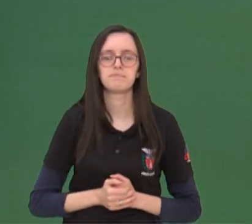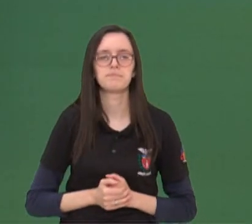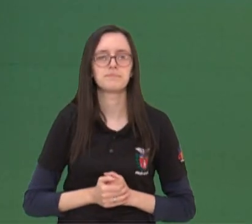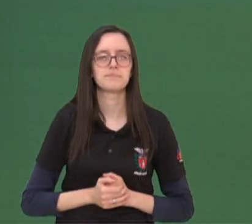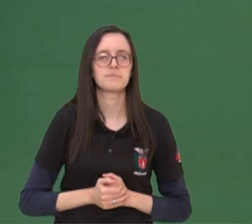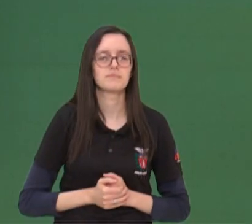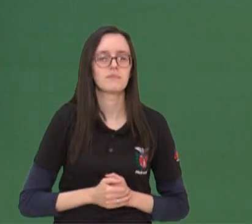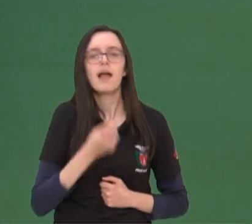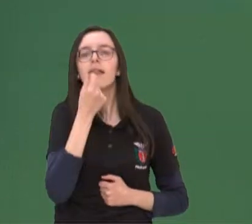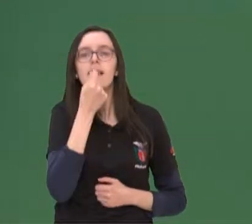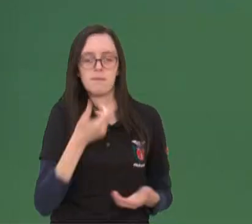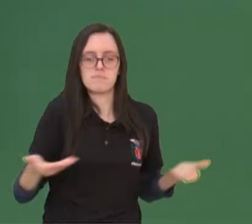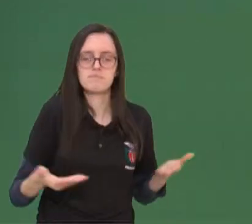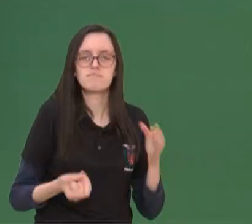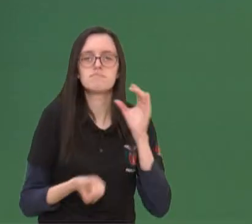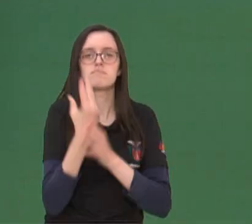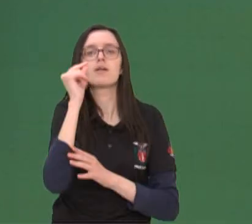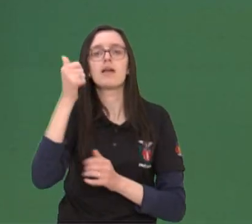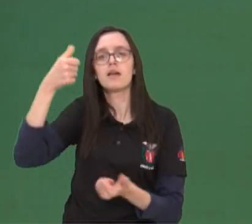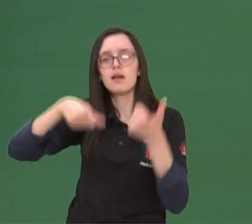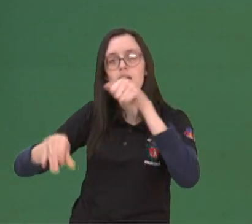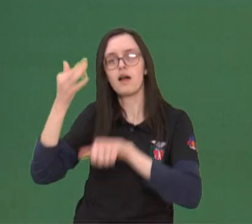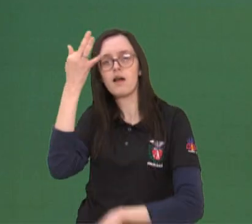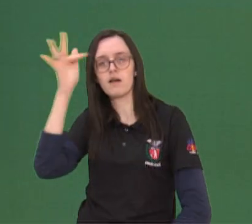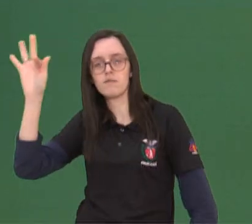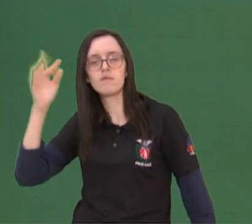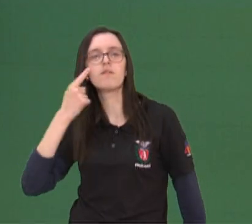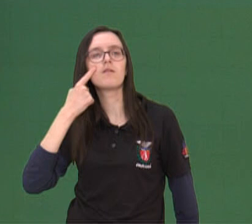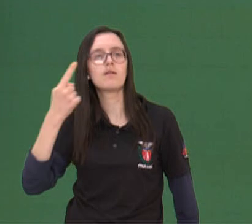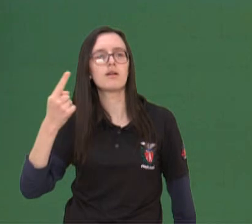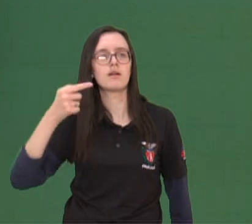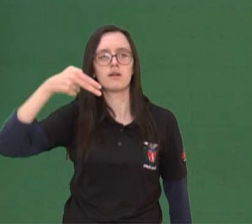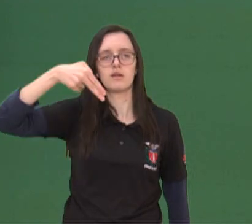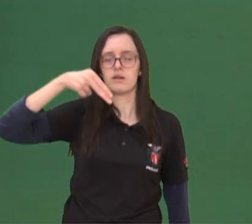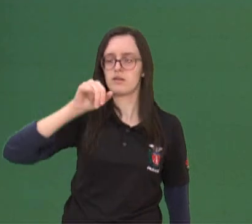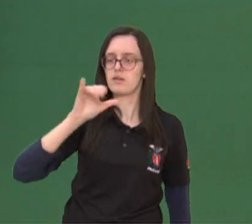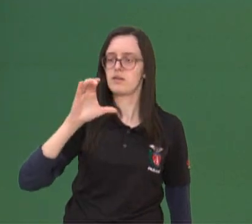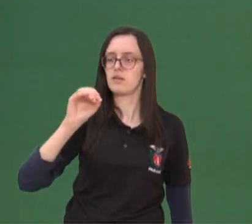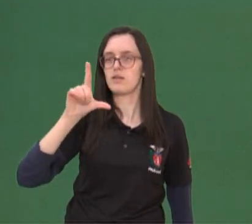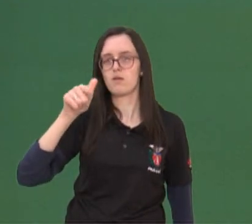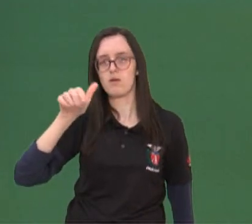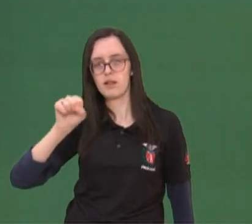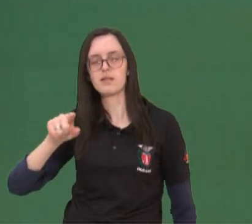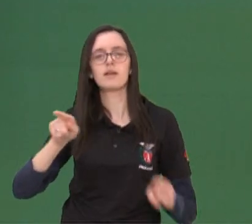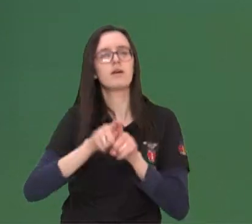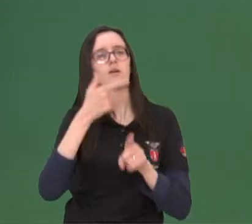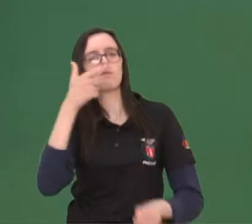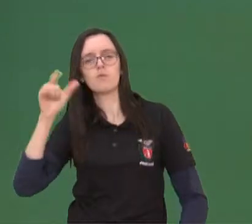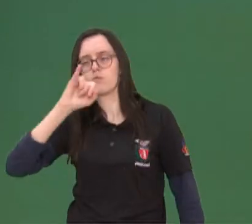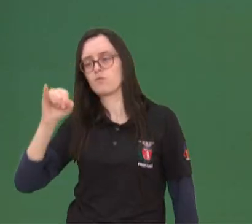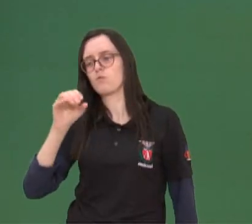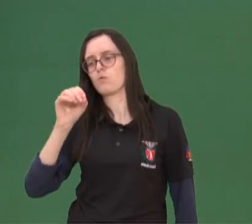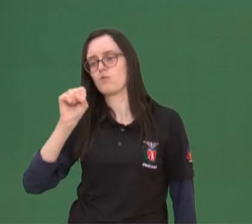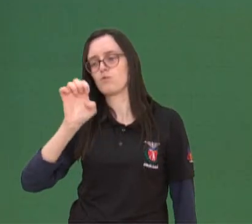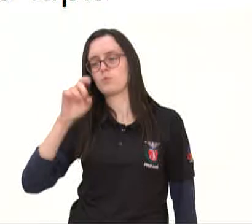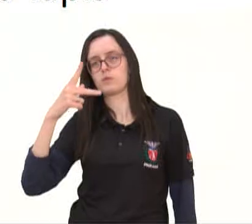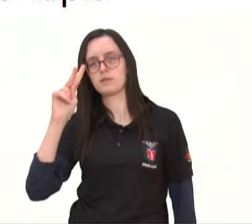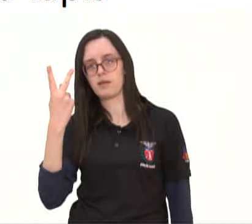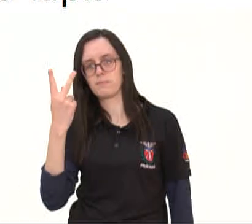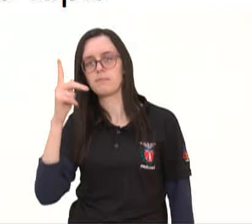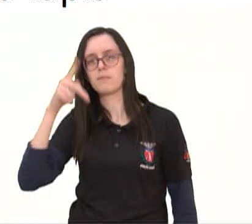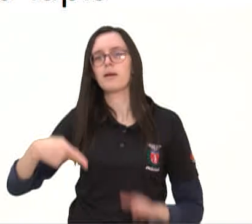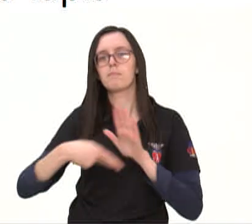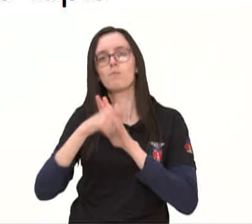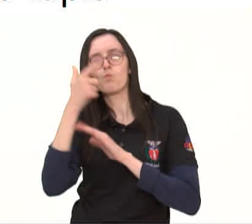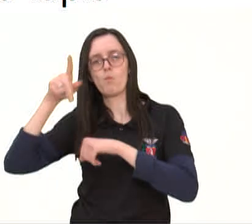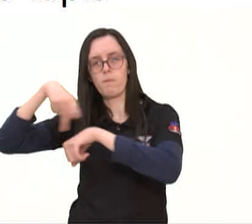moderno foi inventado pelo químico francês Nicolas Conté e por Joseph Hart-Murt, austríaco,